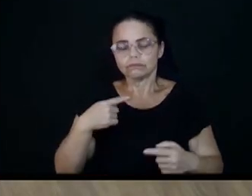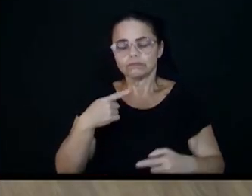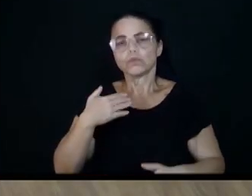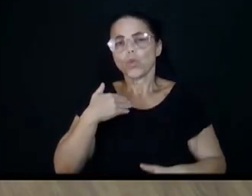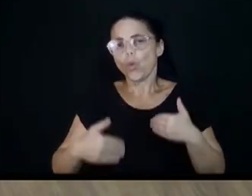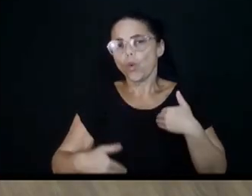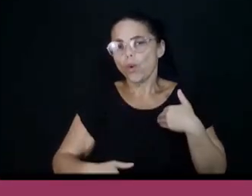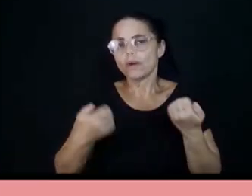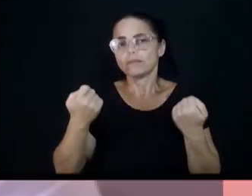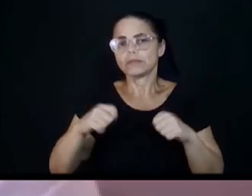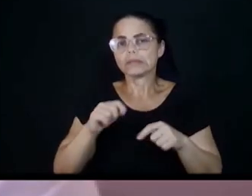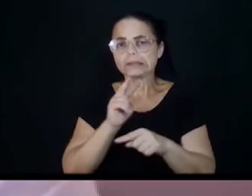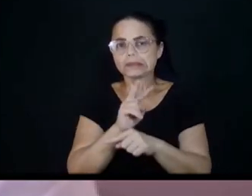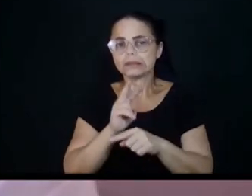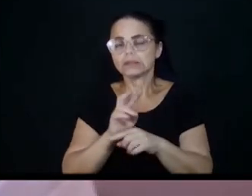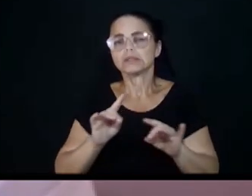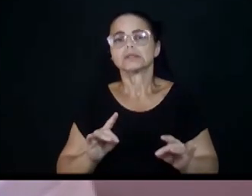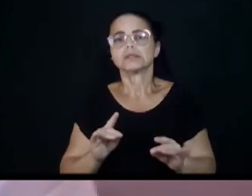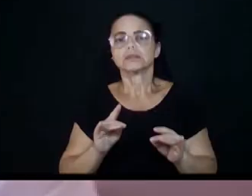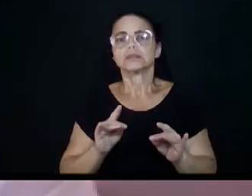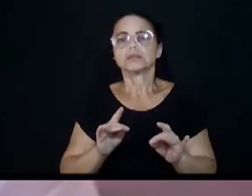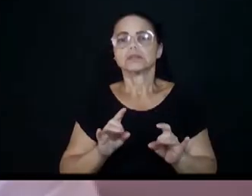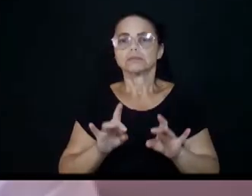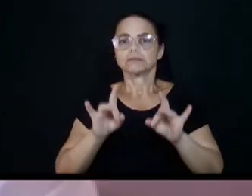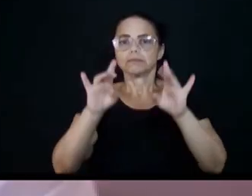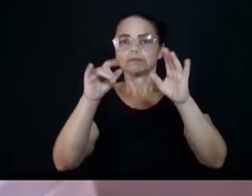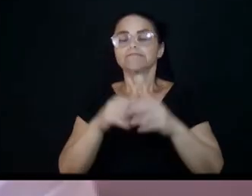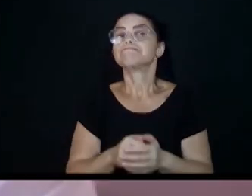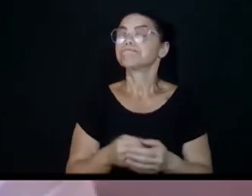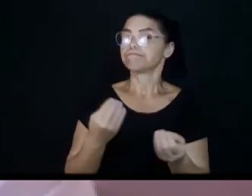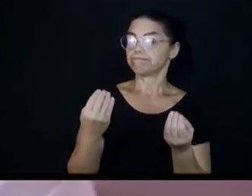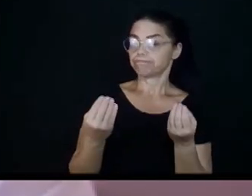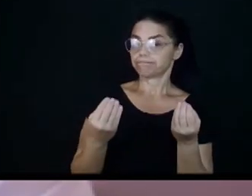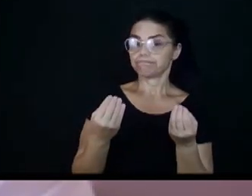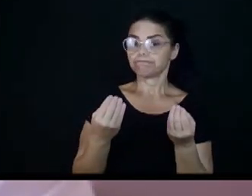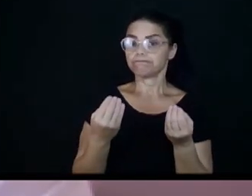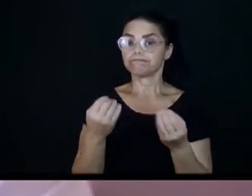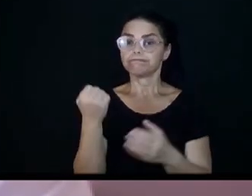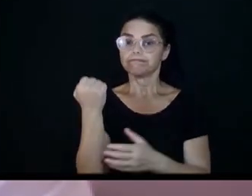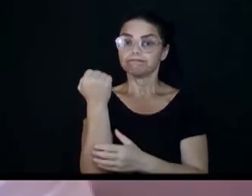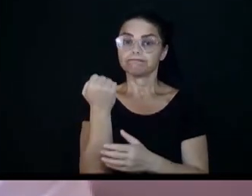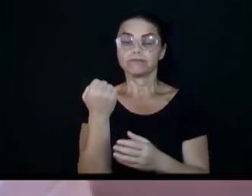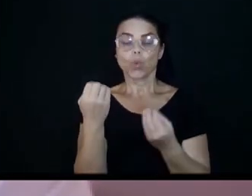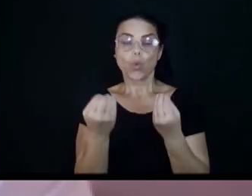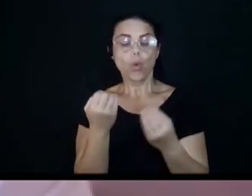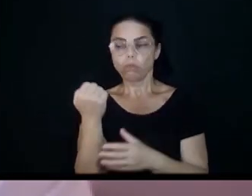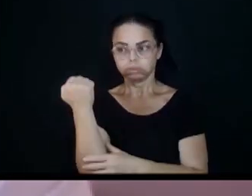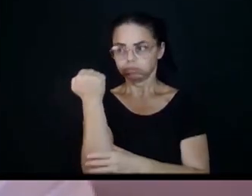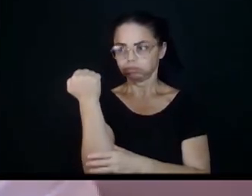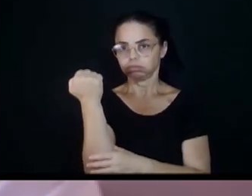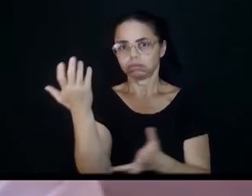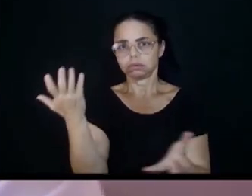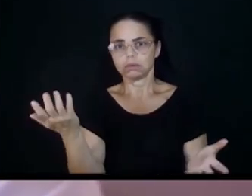cuidados especiais? Vai depender do grau de envolvimento ou do órgão